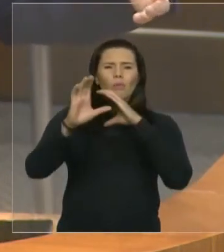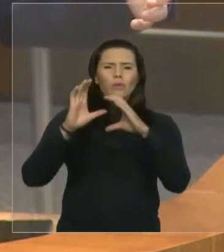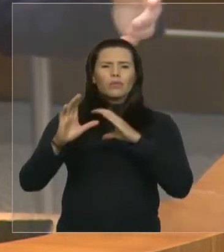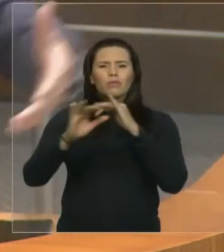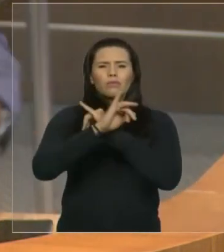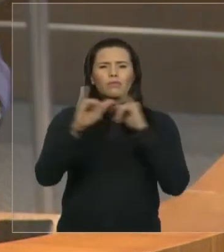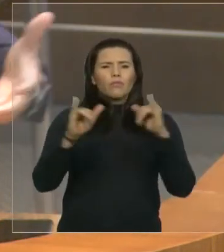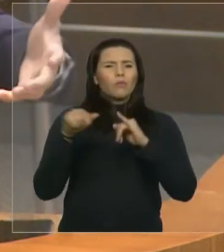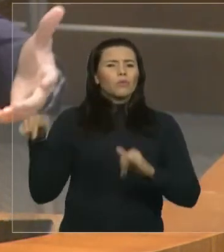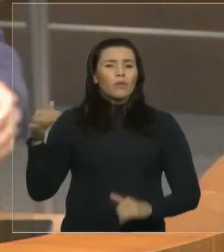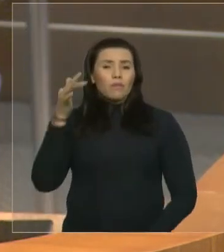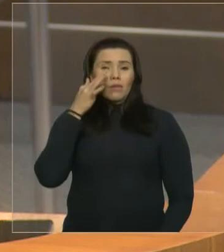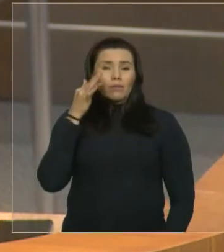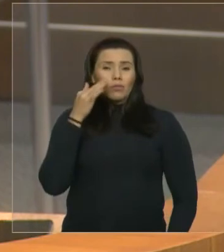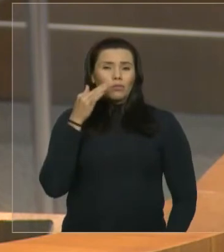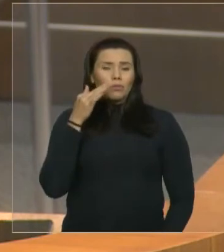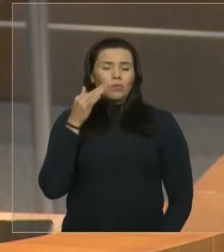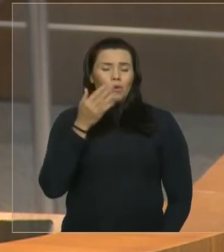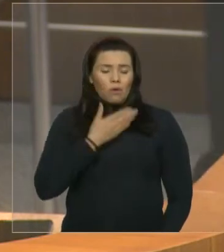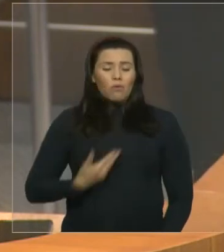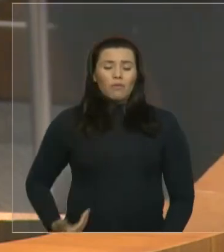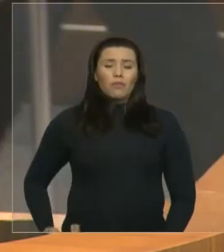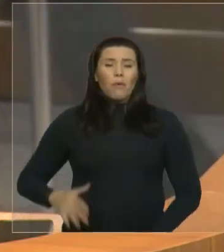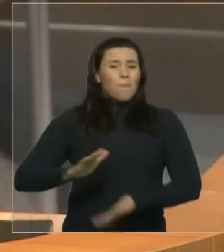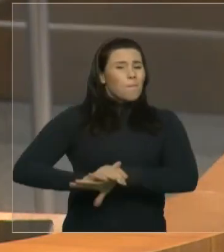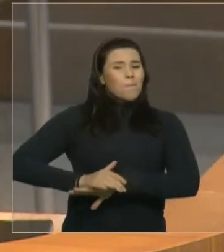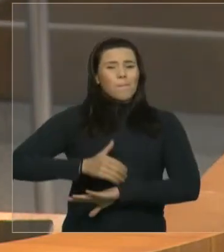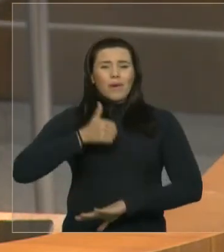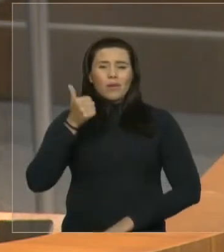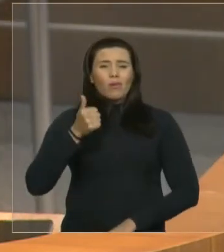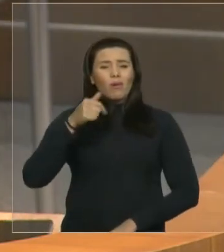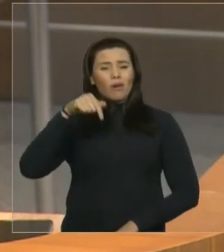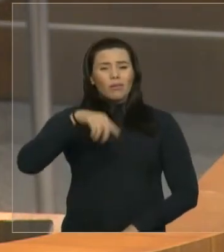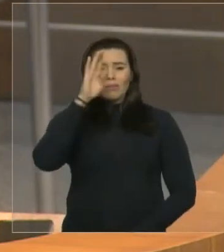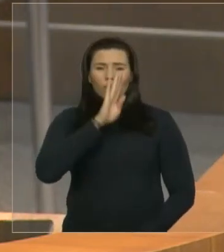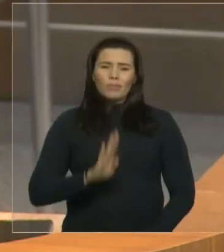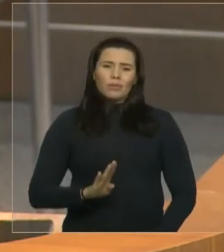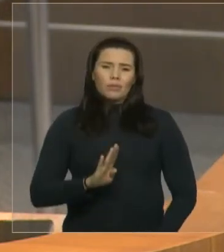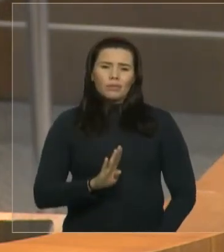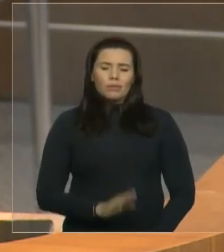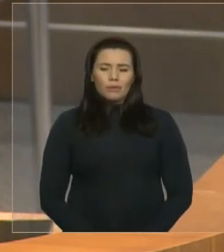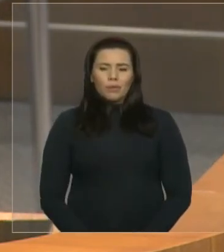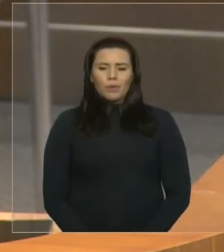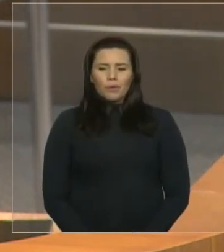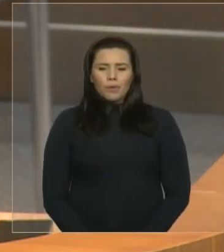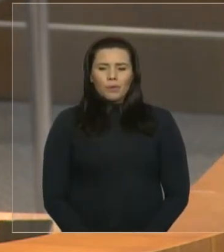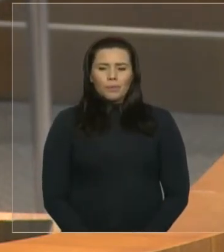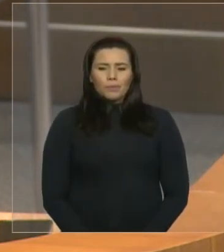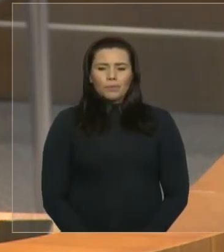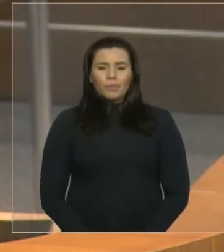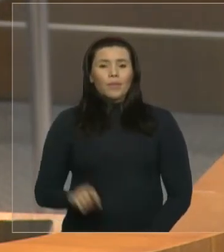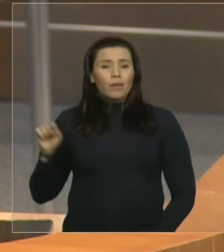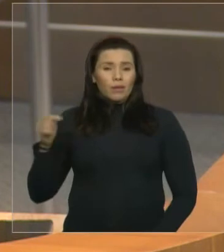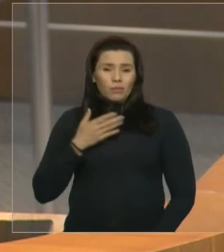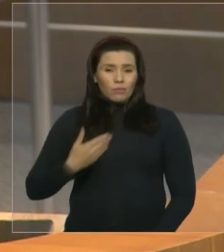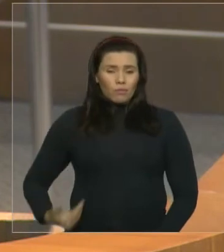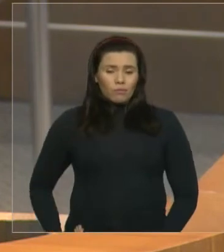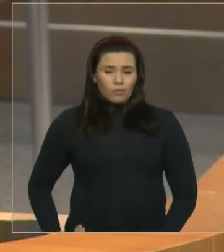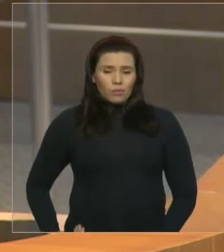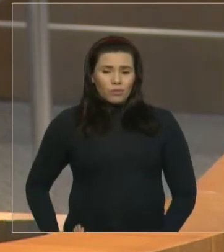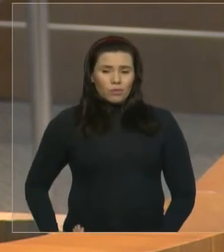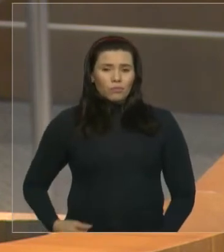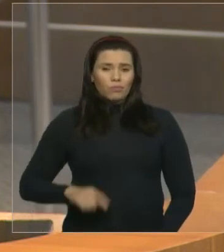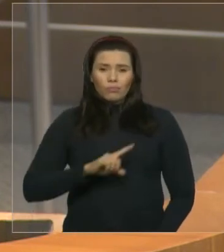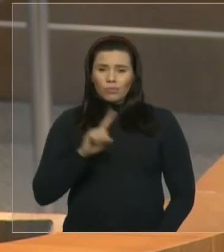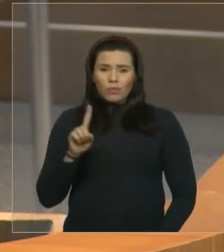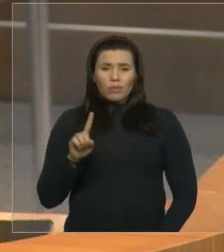apenas que vai desclassificar o governo do Estado do Maranhão. Este governo não, porque este governo